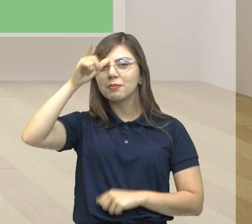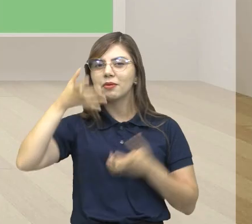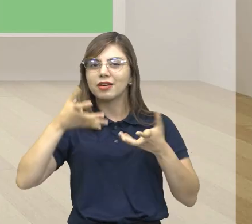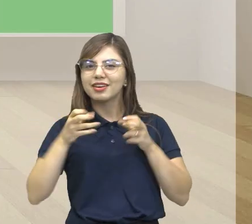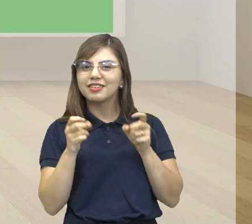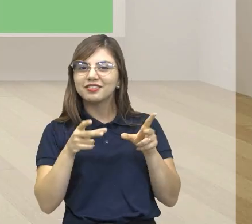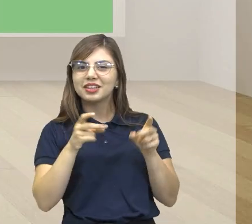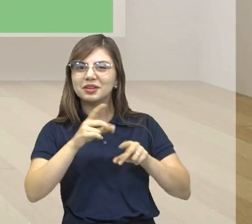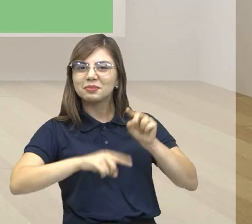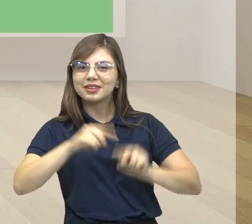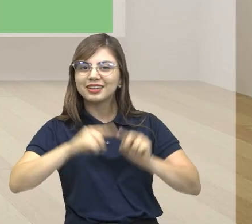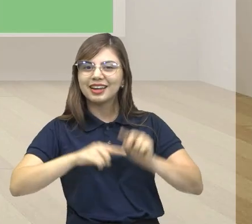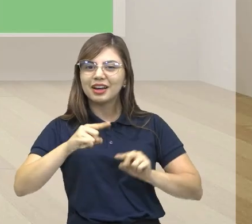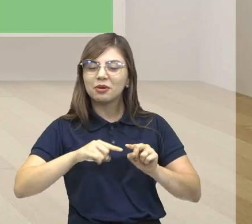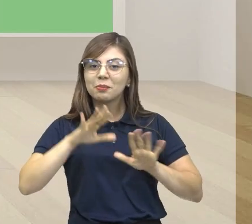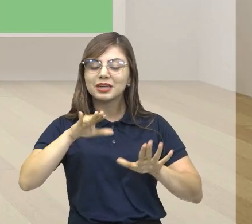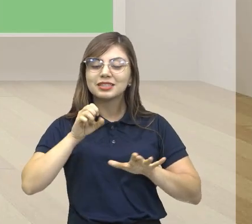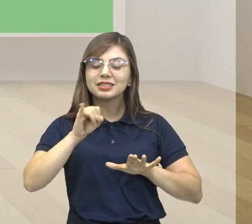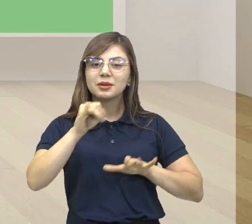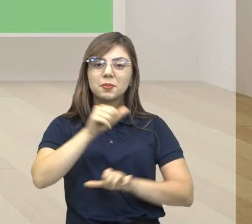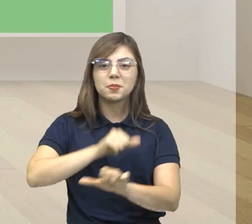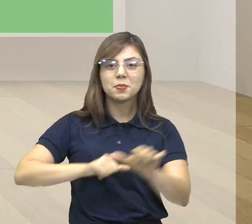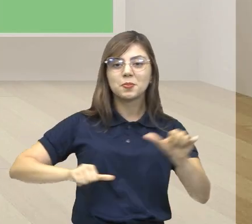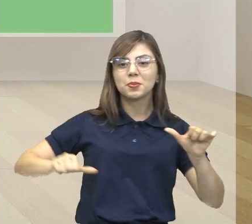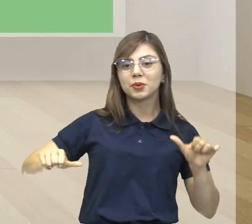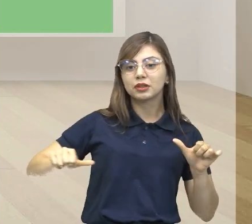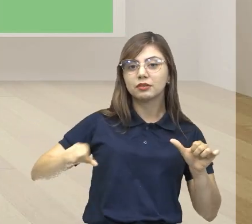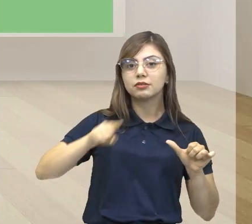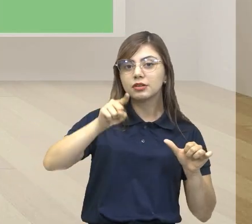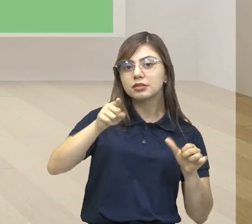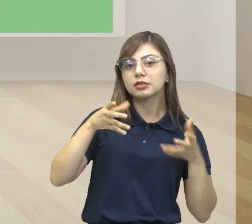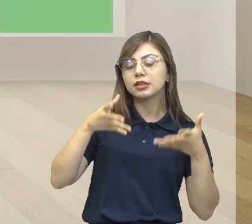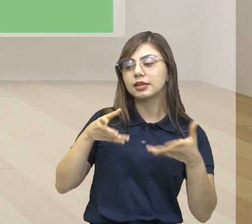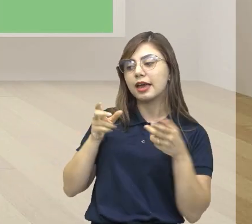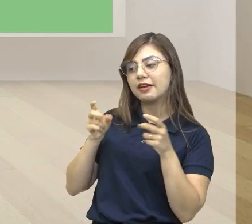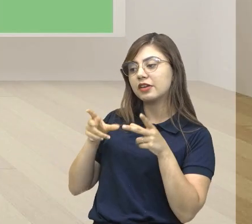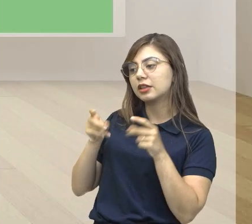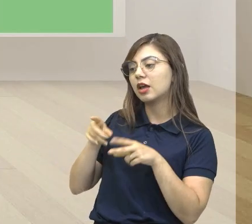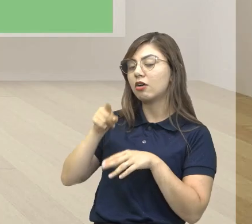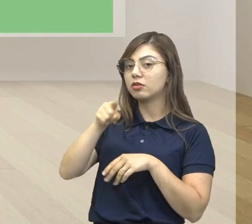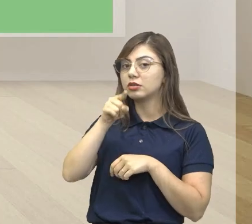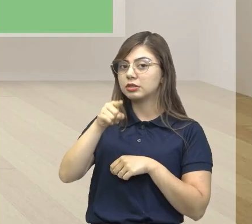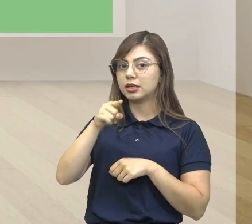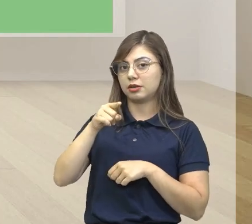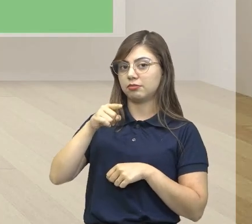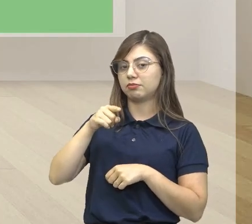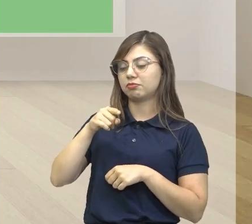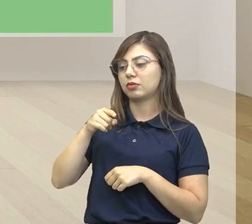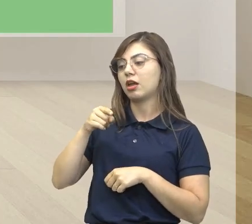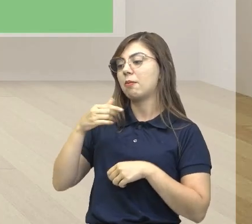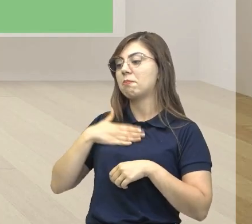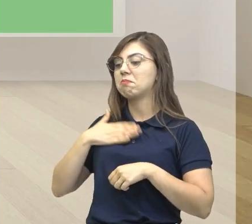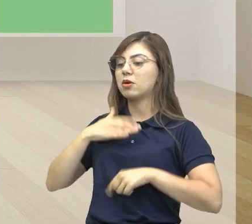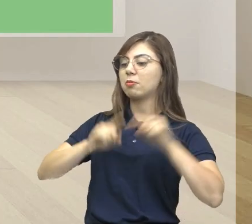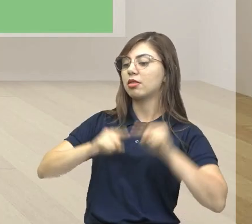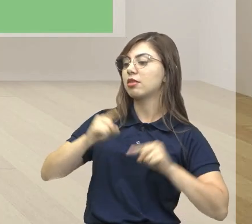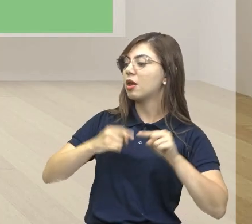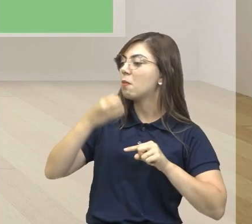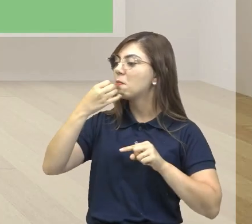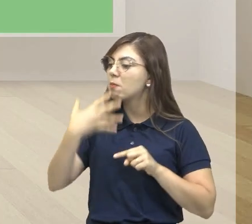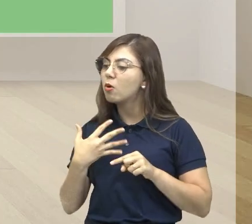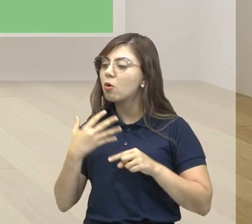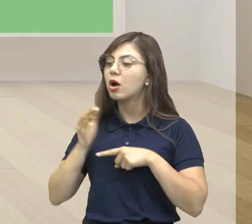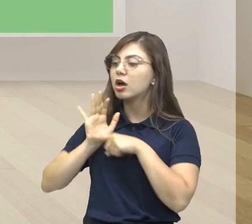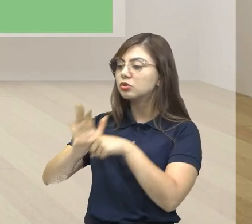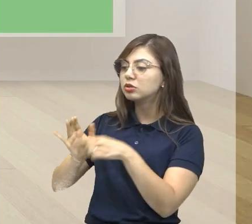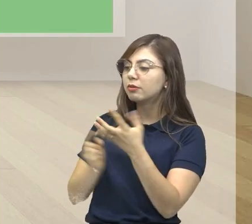produto. Se for o contrário, se você for oferecer alguma coisa para o alemão, você vai explicar, olha, meu produto faz isso, ele é importante para isso, para